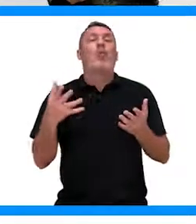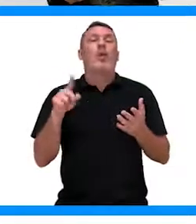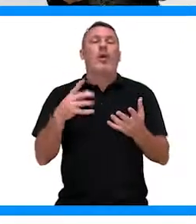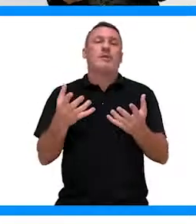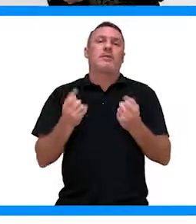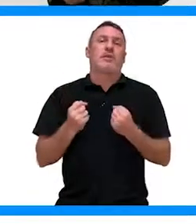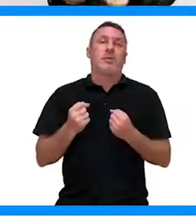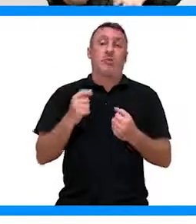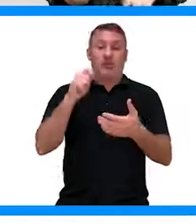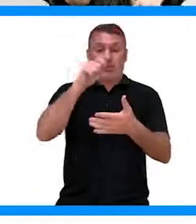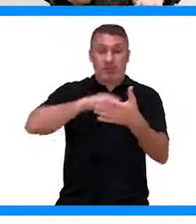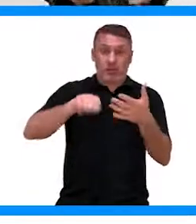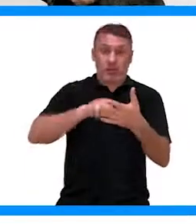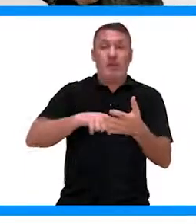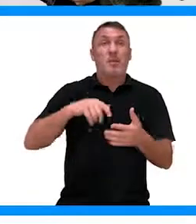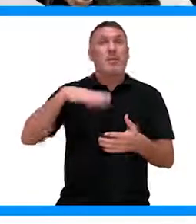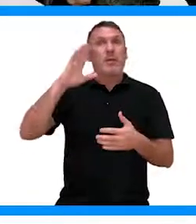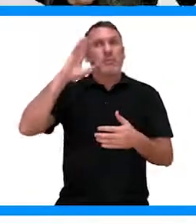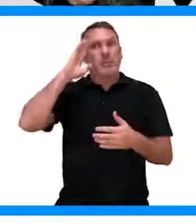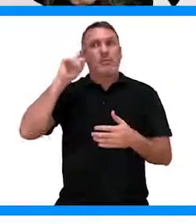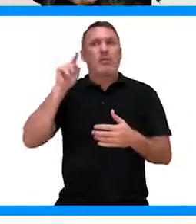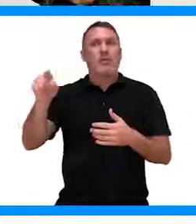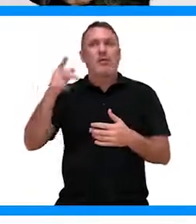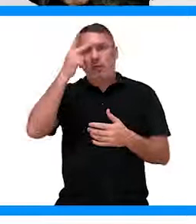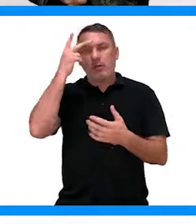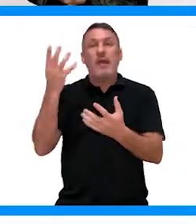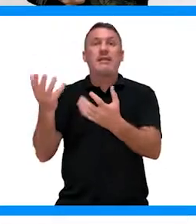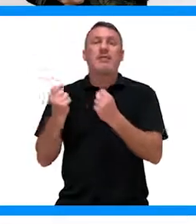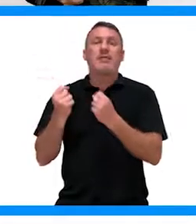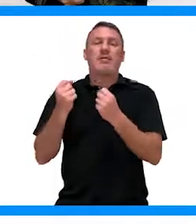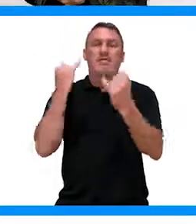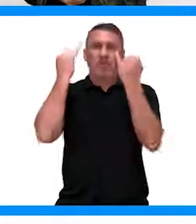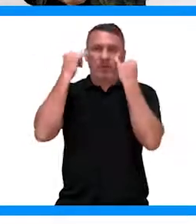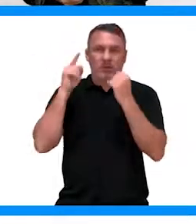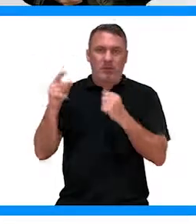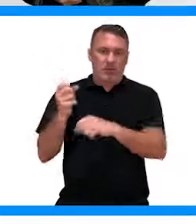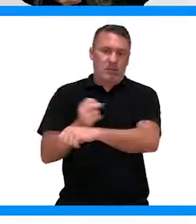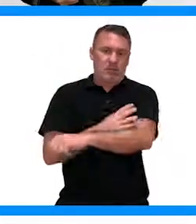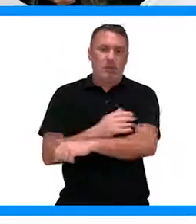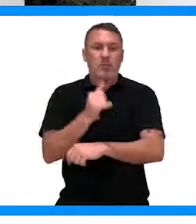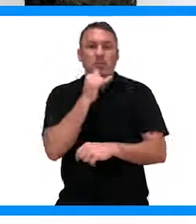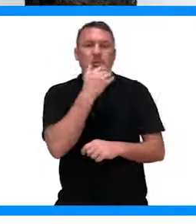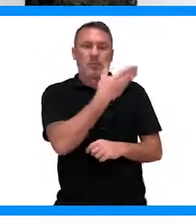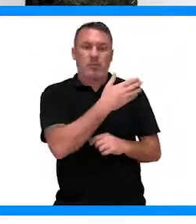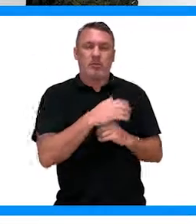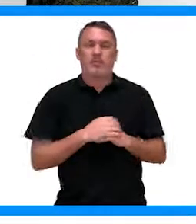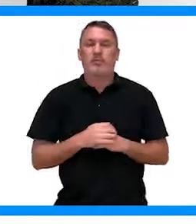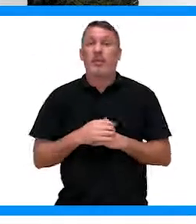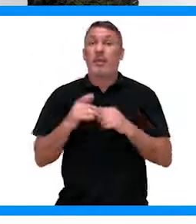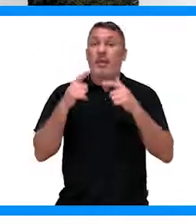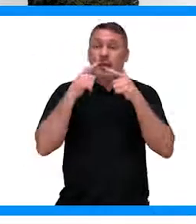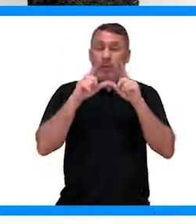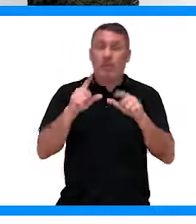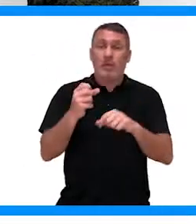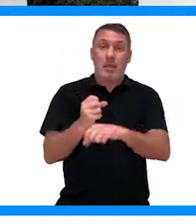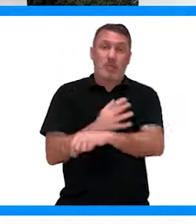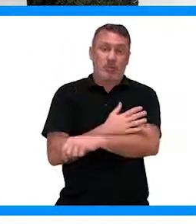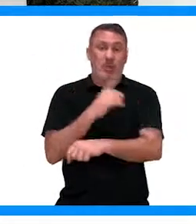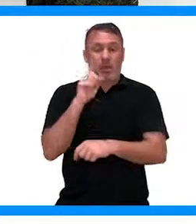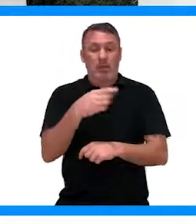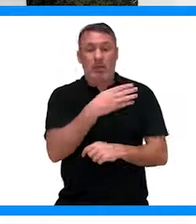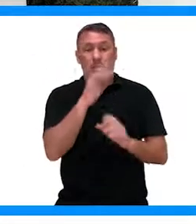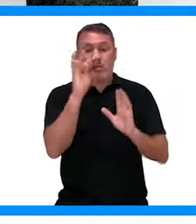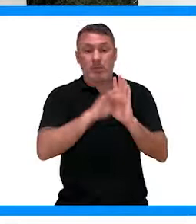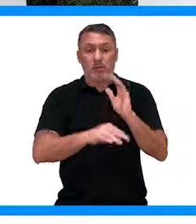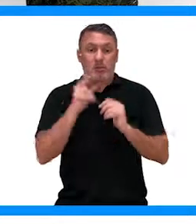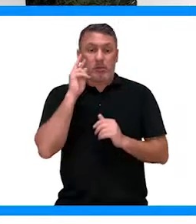foco aqui é aquele que recebe, porque é ele que vai sentir ali aquelas emoções. Então, um exemplo de